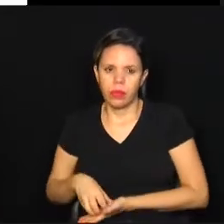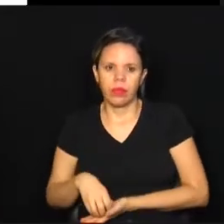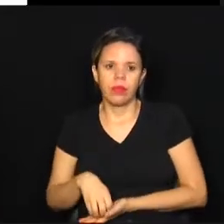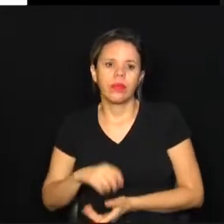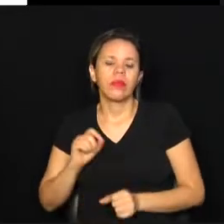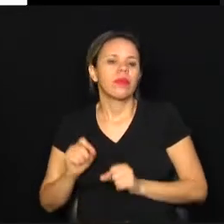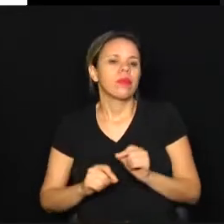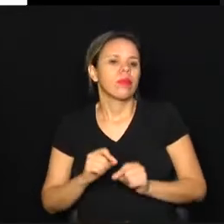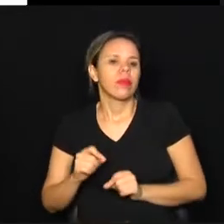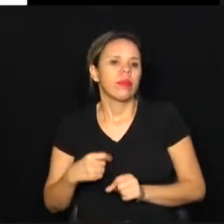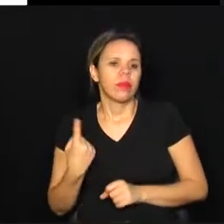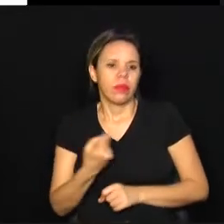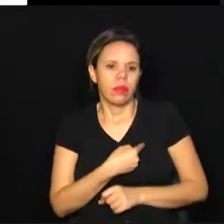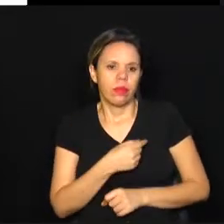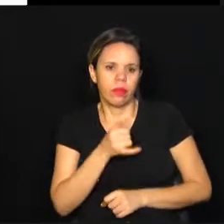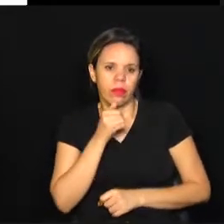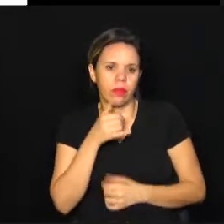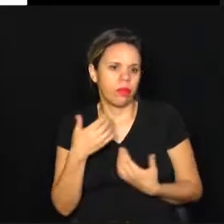que